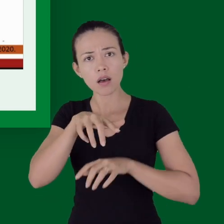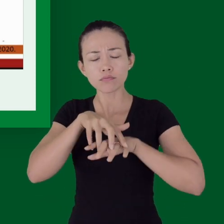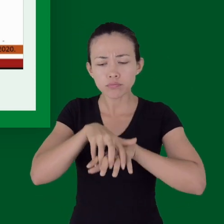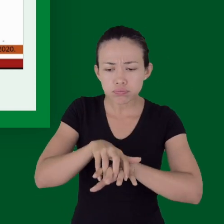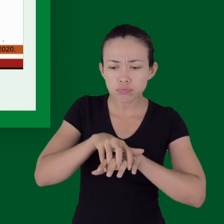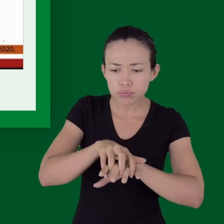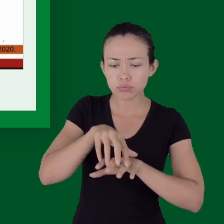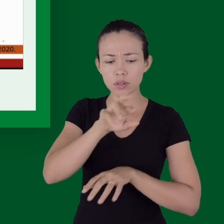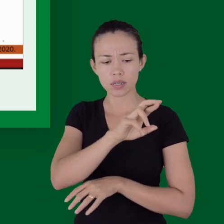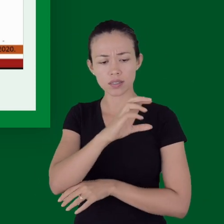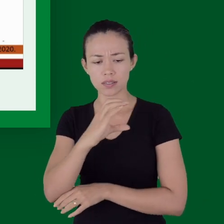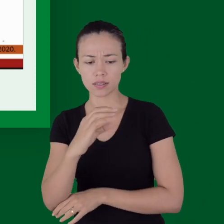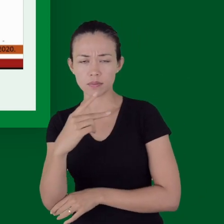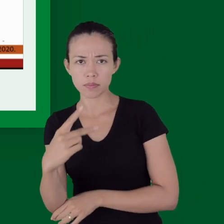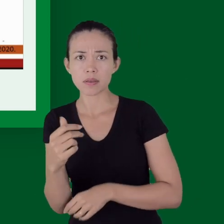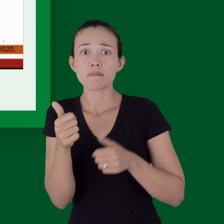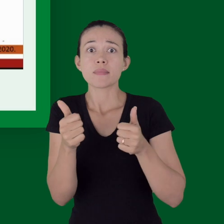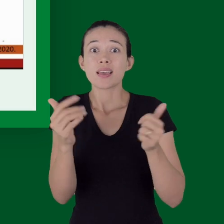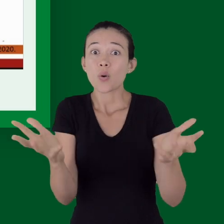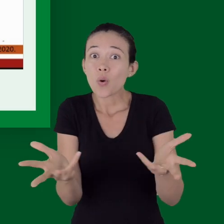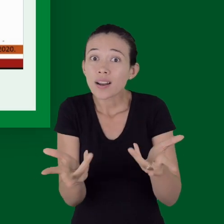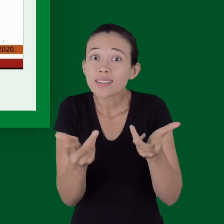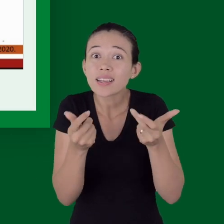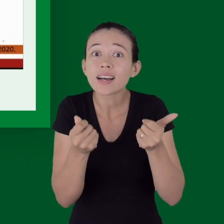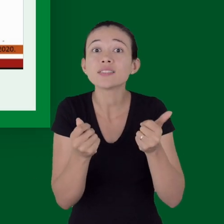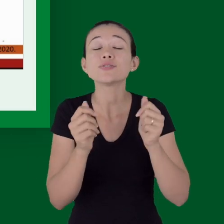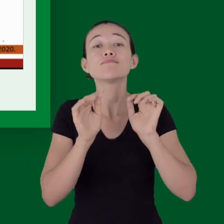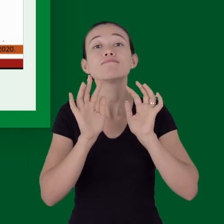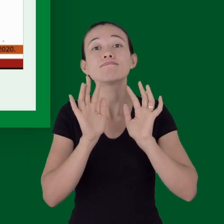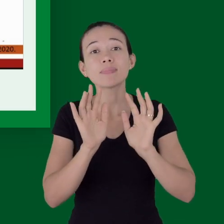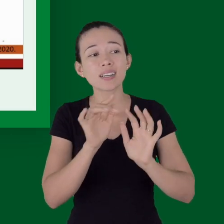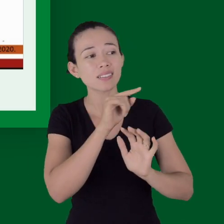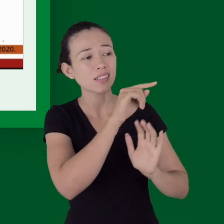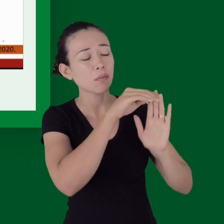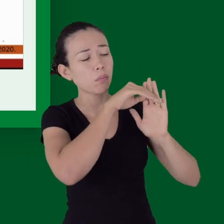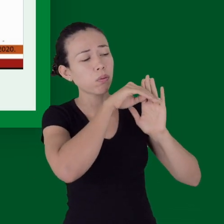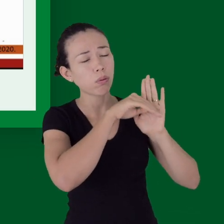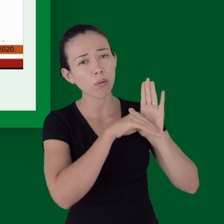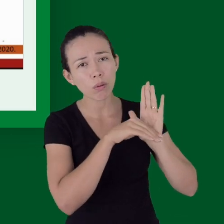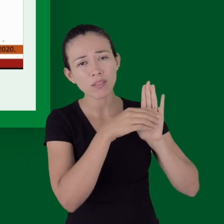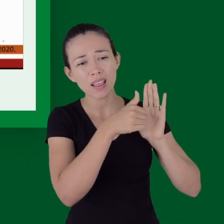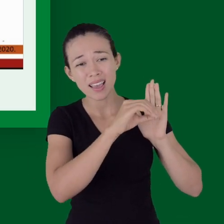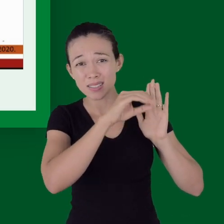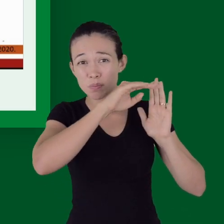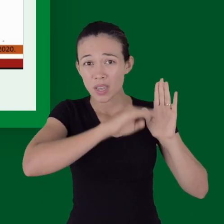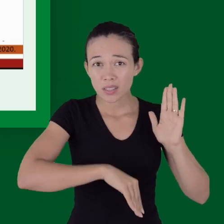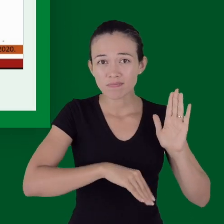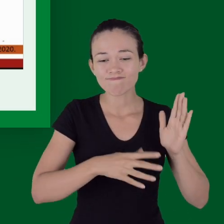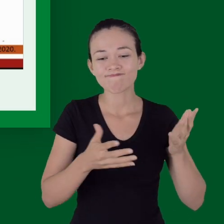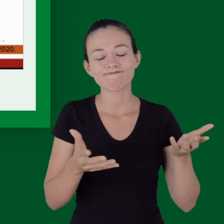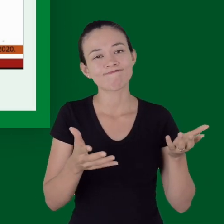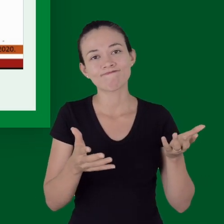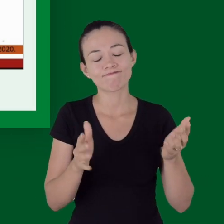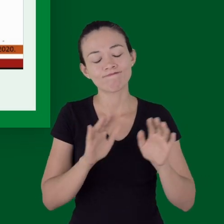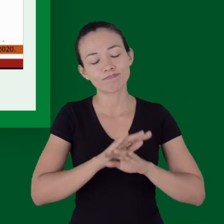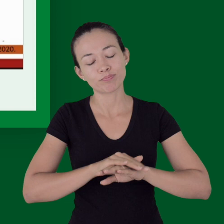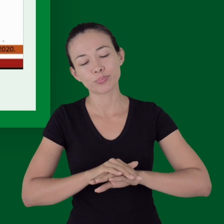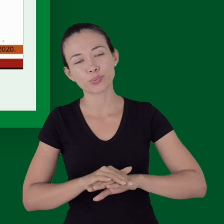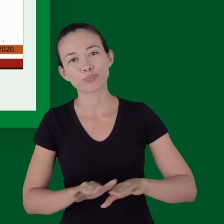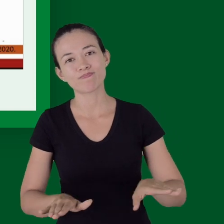de mesmo que a RCP esteja sendo feita de alta qualidade, a gente já pode considerar o encerramento dos